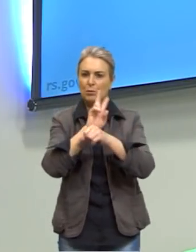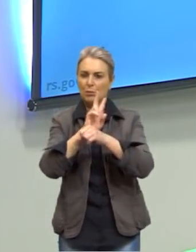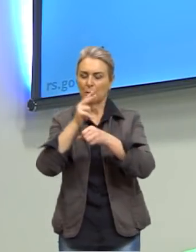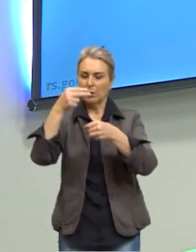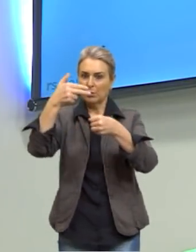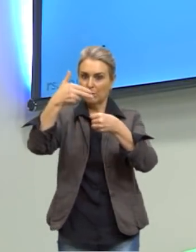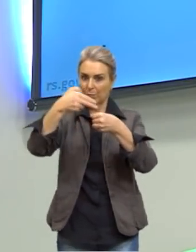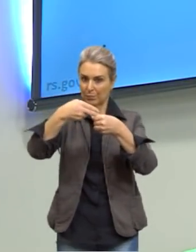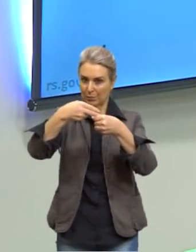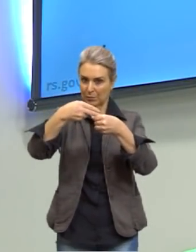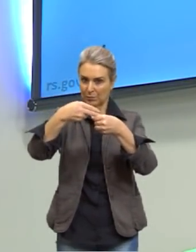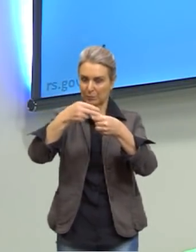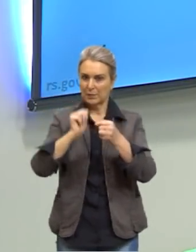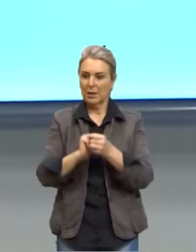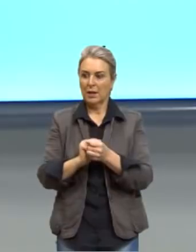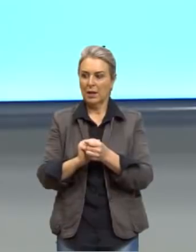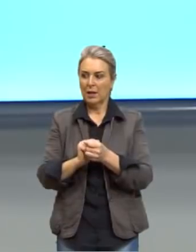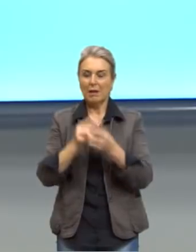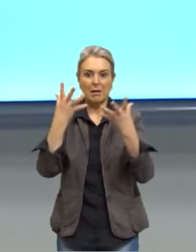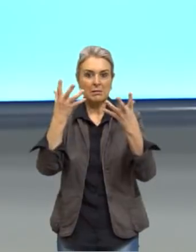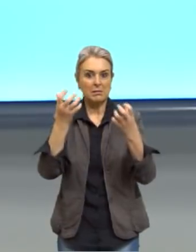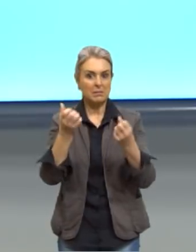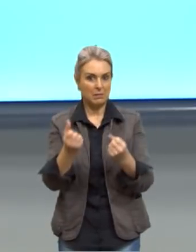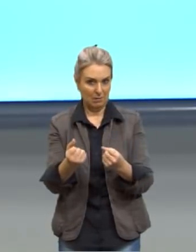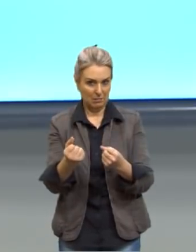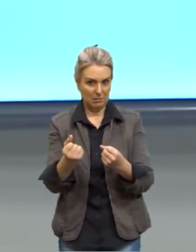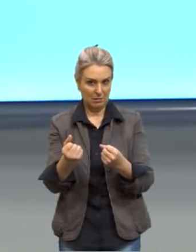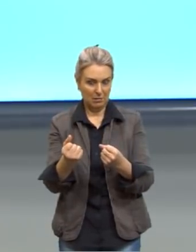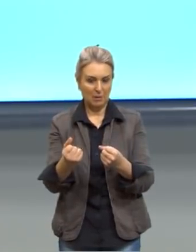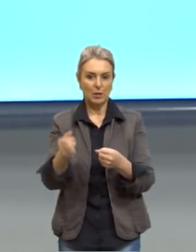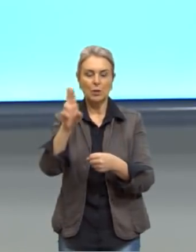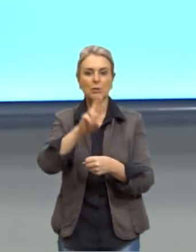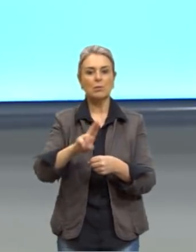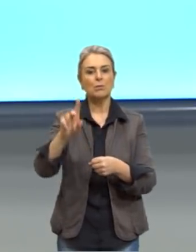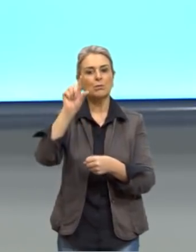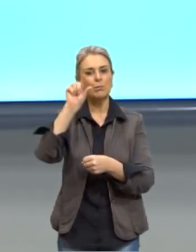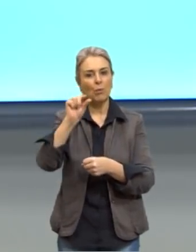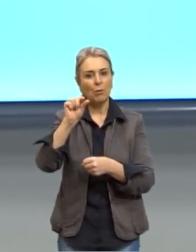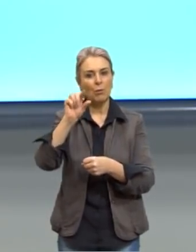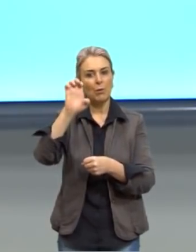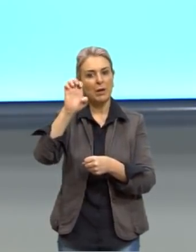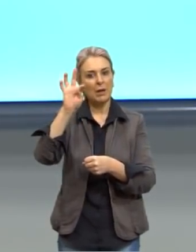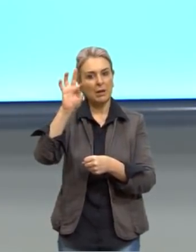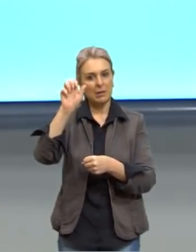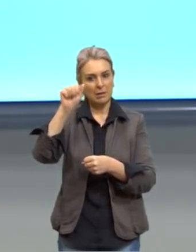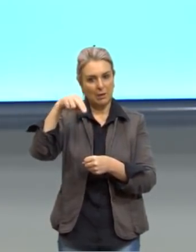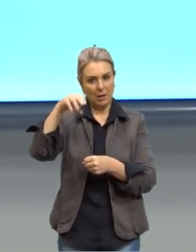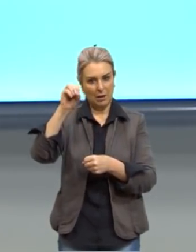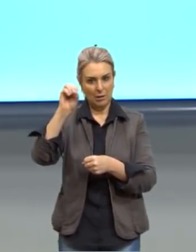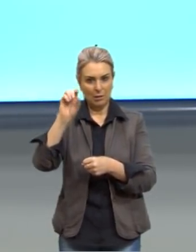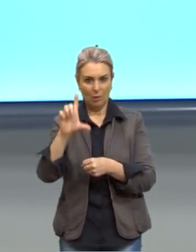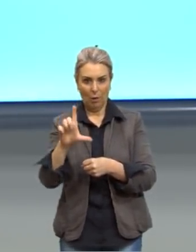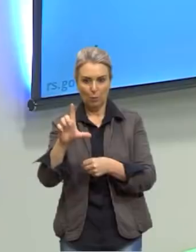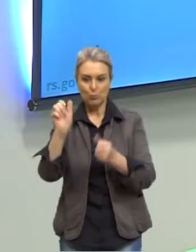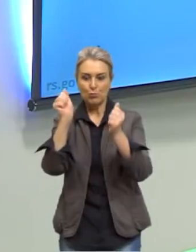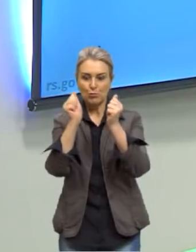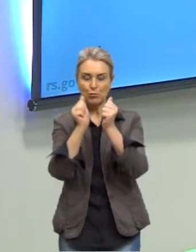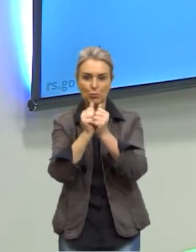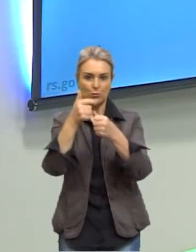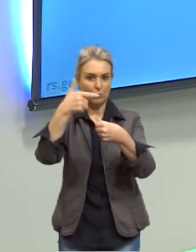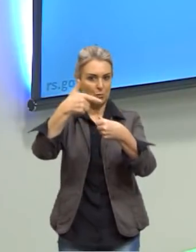os postos de gasolina acrescente etanol na gasolina e numa proposição de